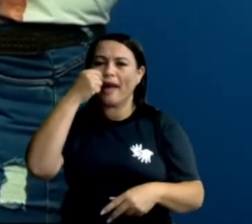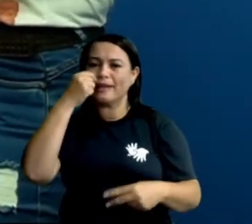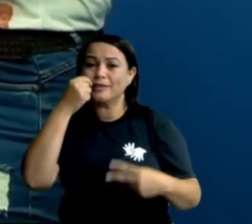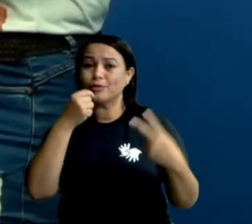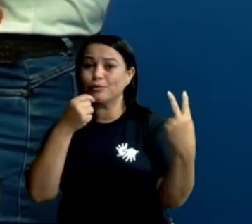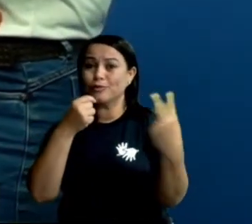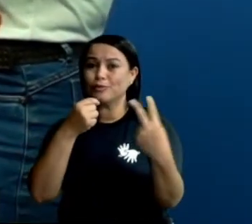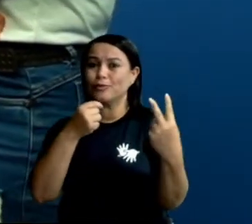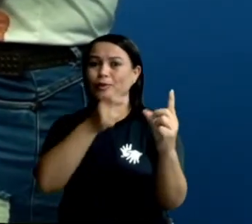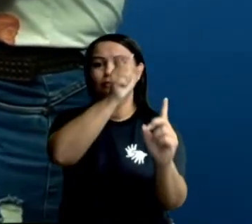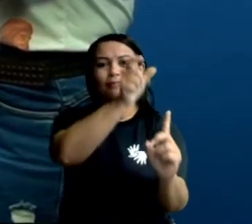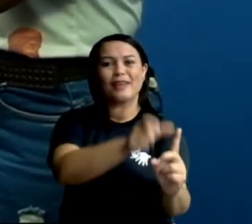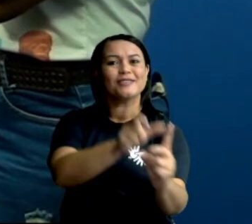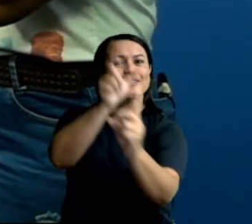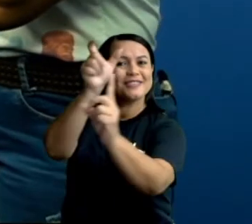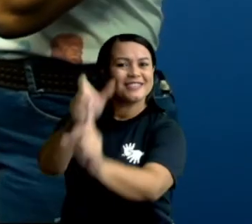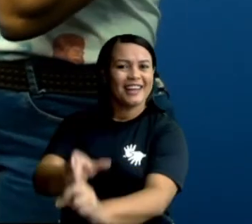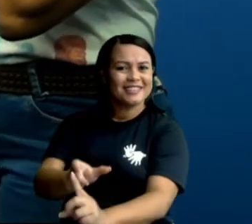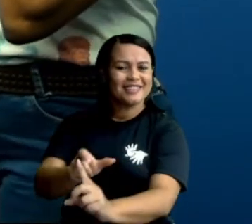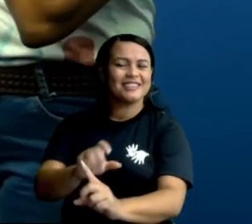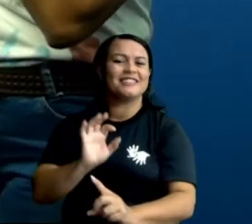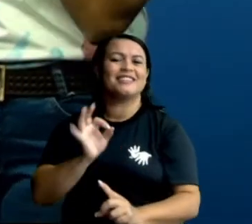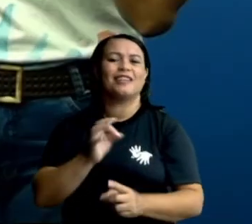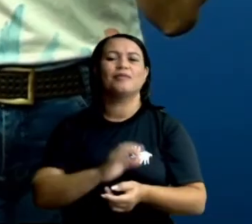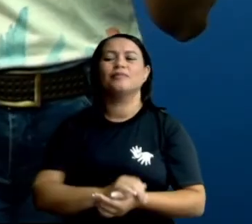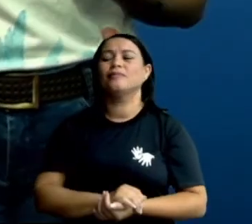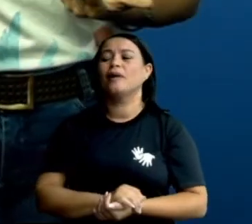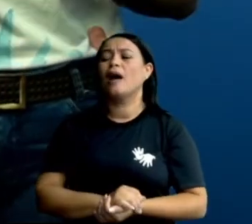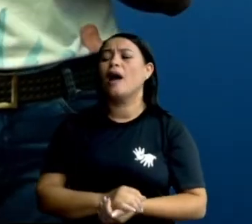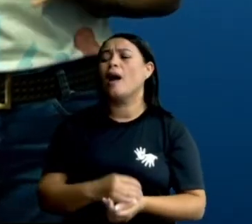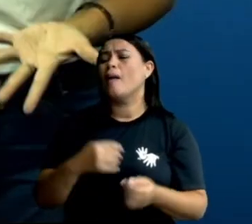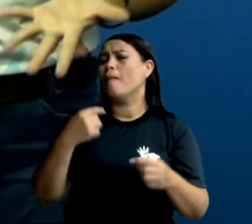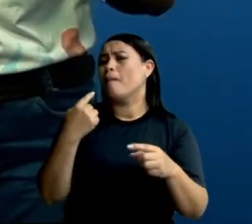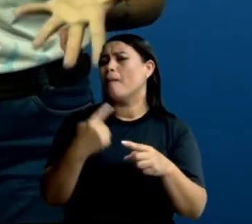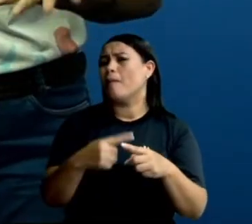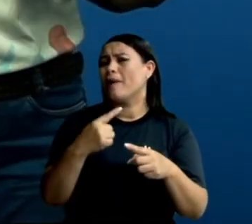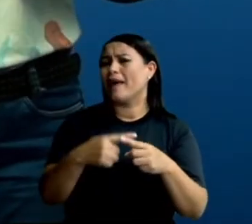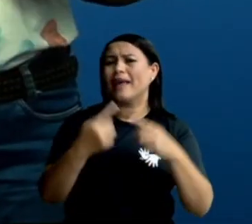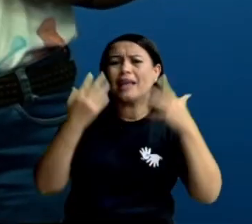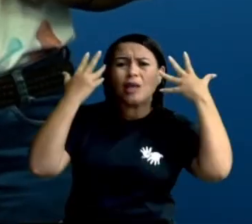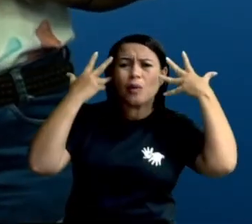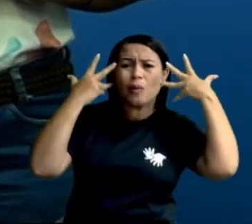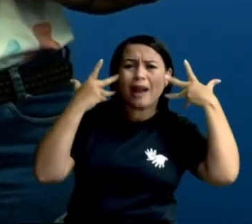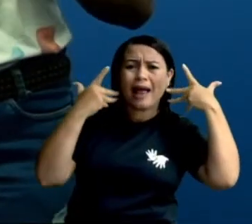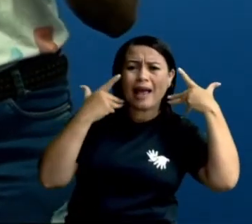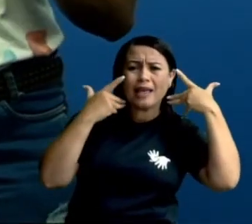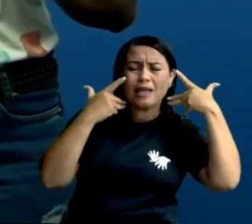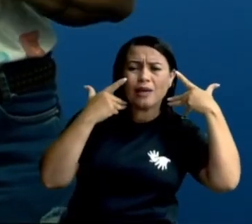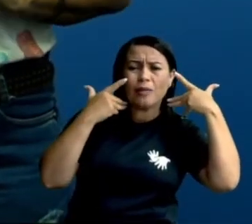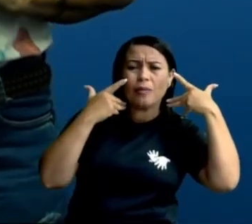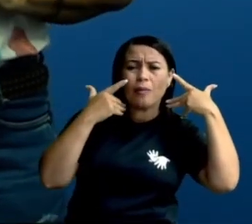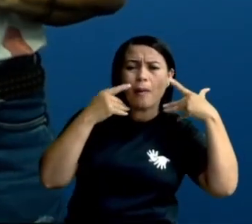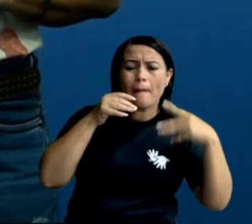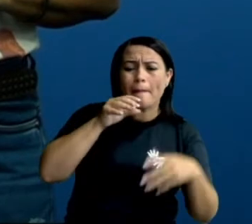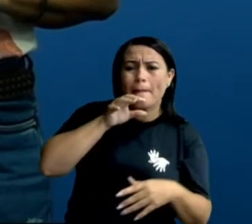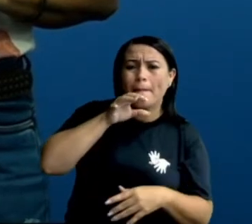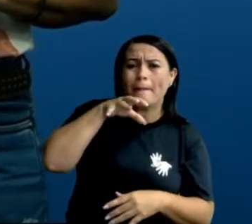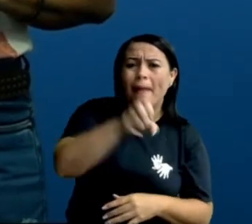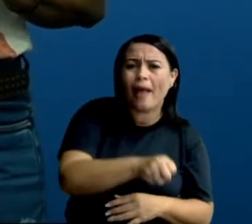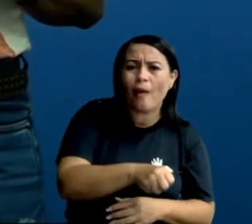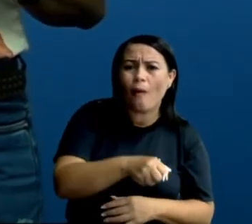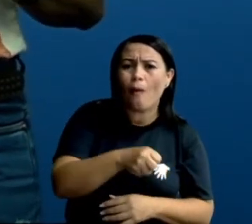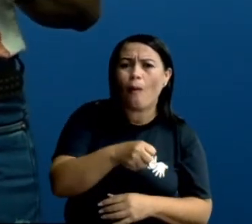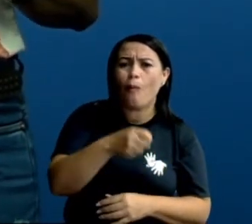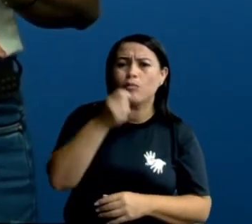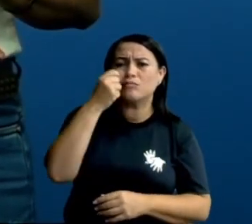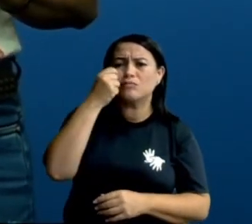O leão e o ratinho são os dois personagens da fábula. Por que o leão agarrou o ratinho?